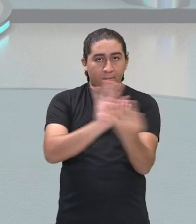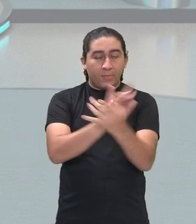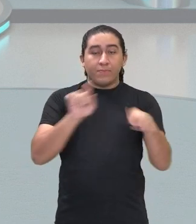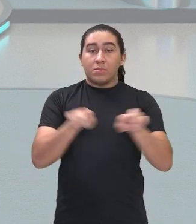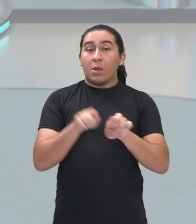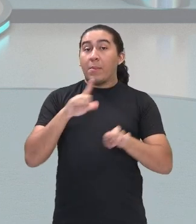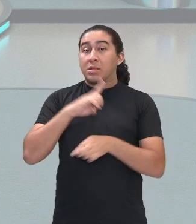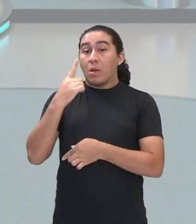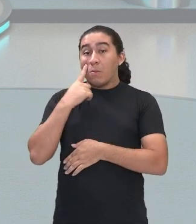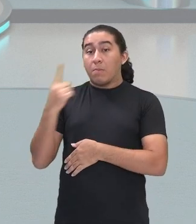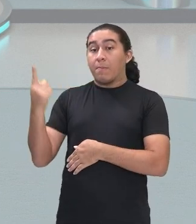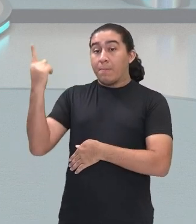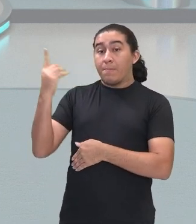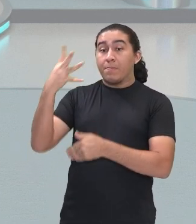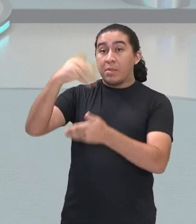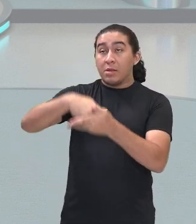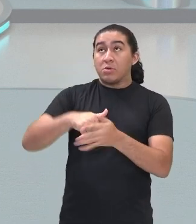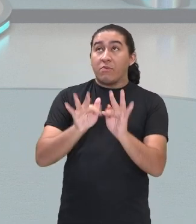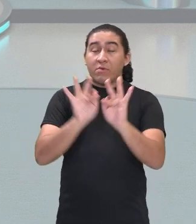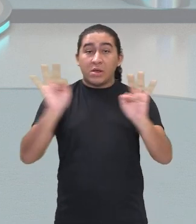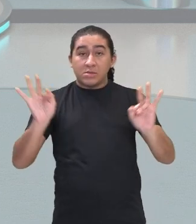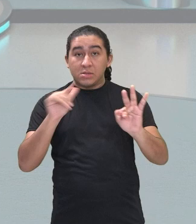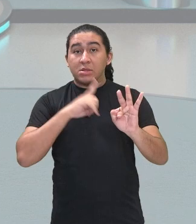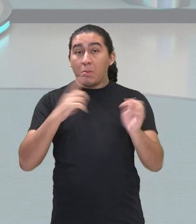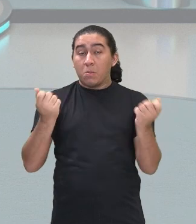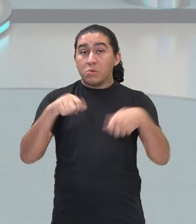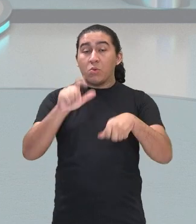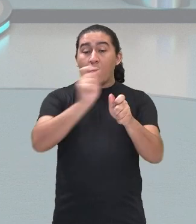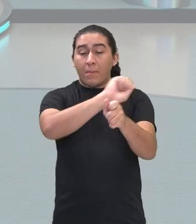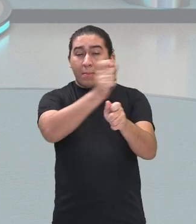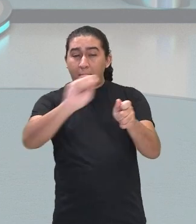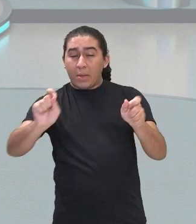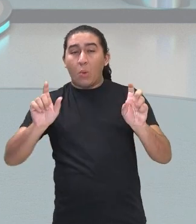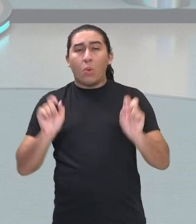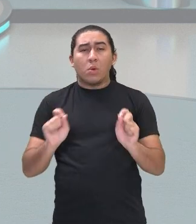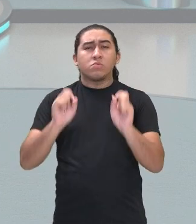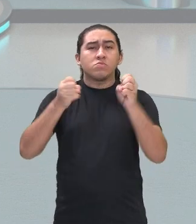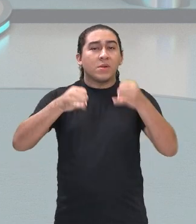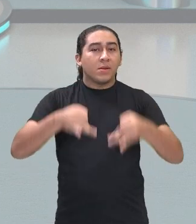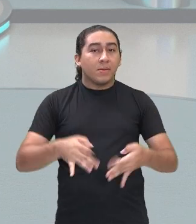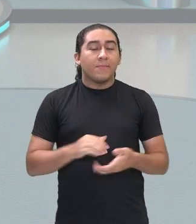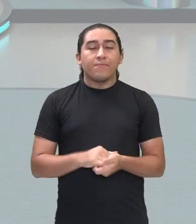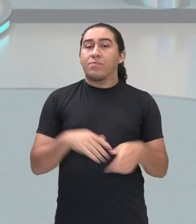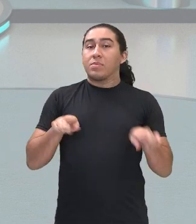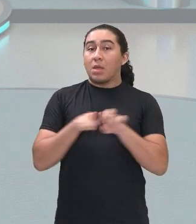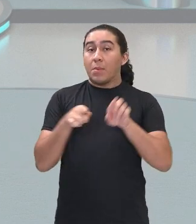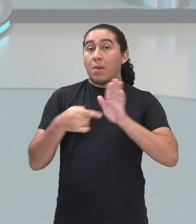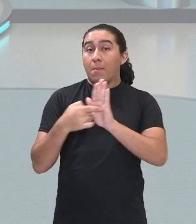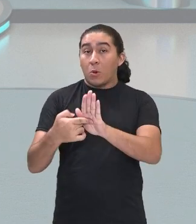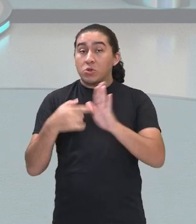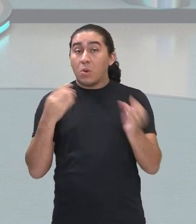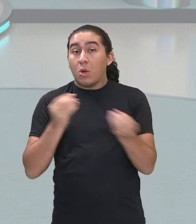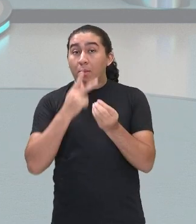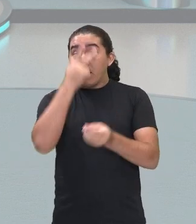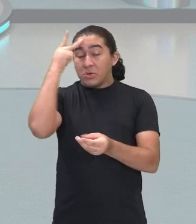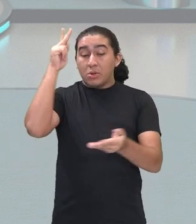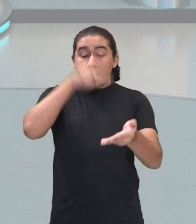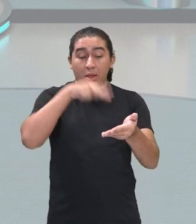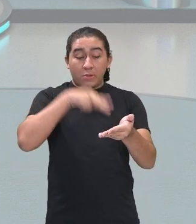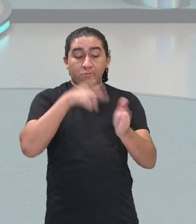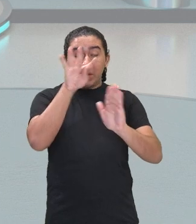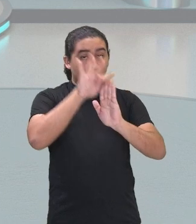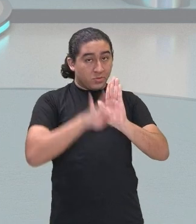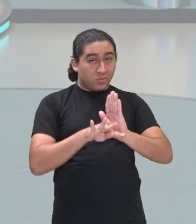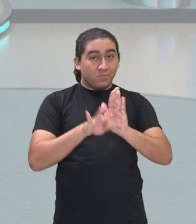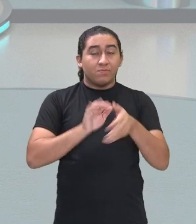os sinais de pontuação que vão fazer o quê? Eles vão também orientar o leitor.